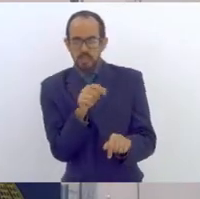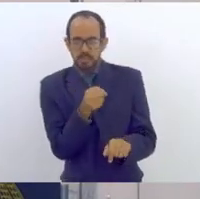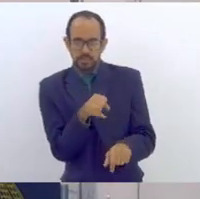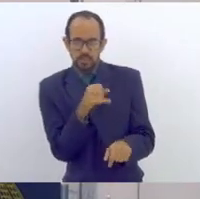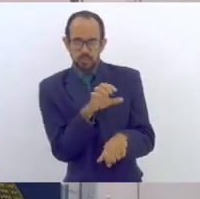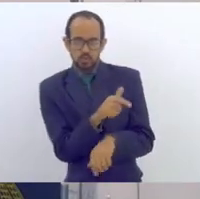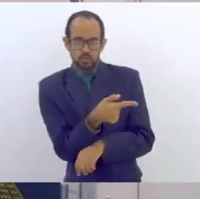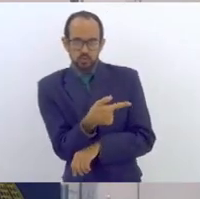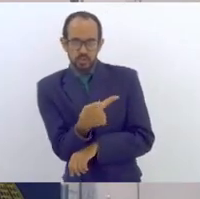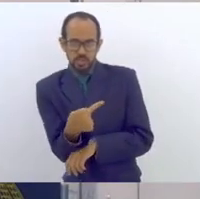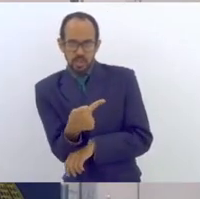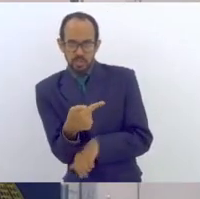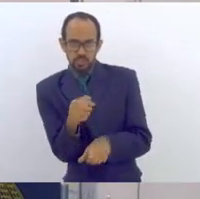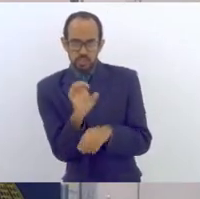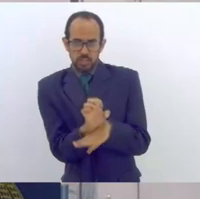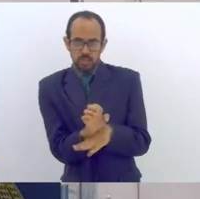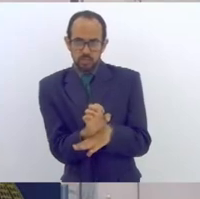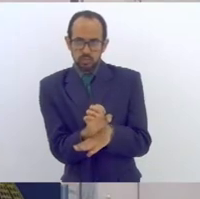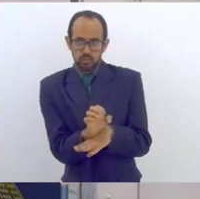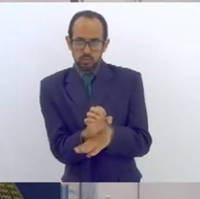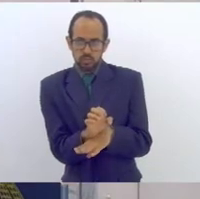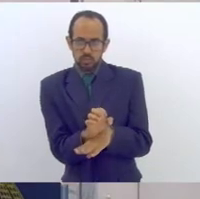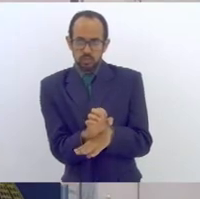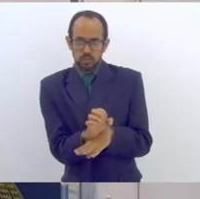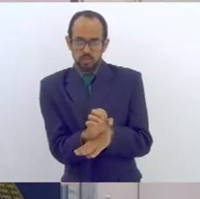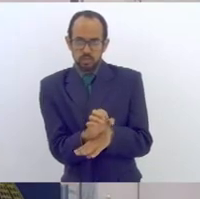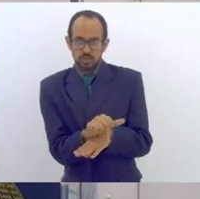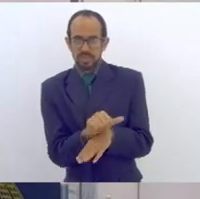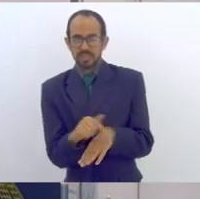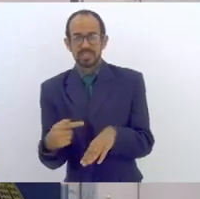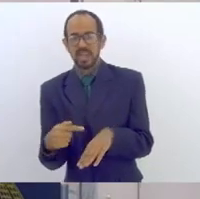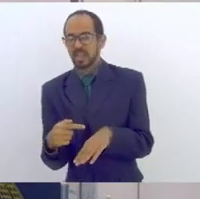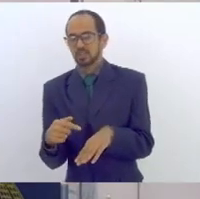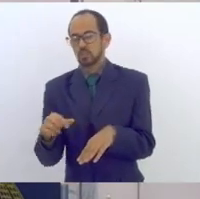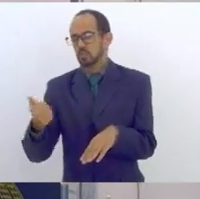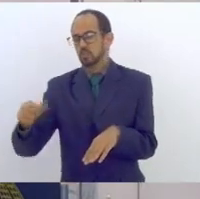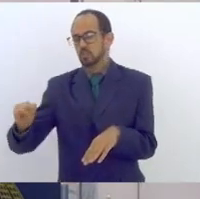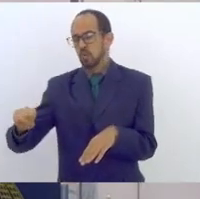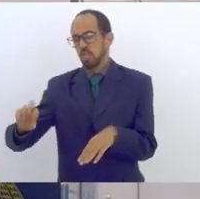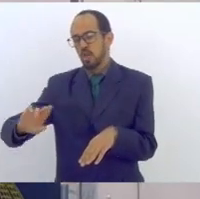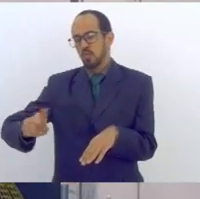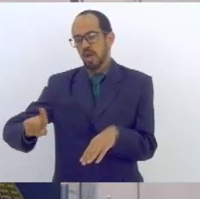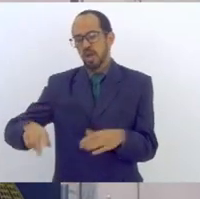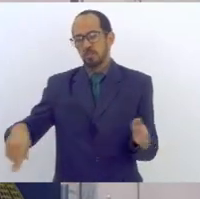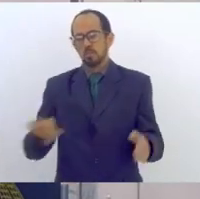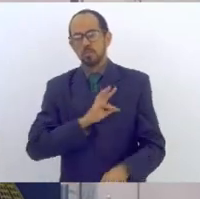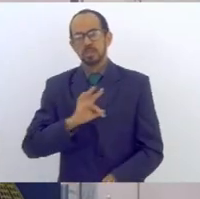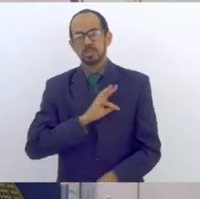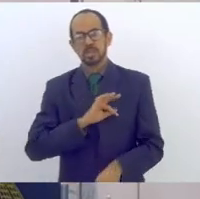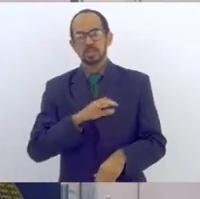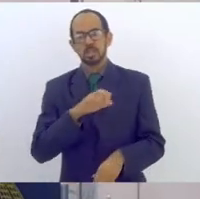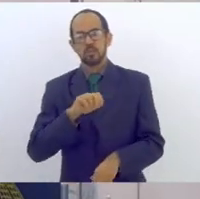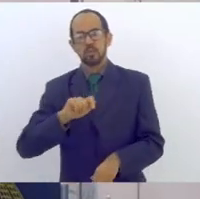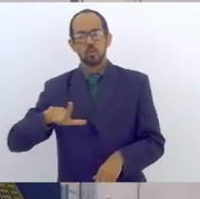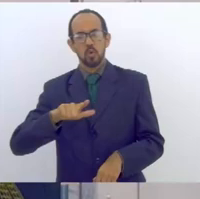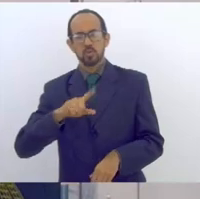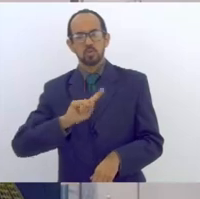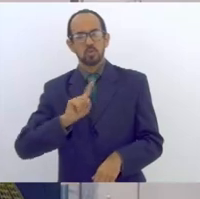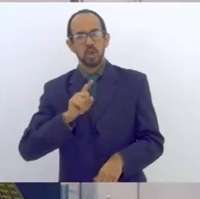17 18 não são da Polícia Civil não a gente não reconhece e aí